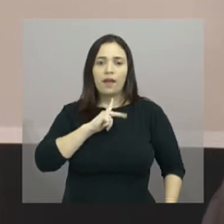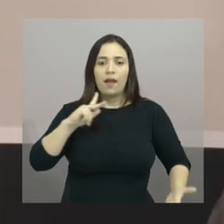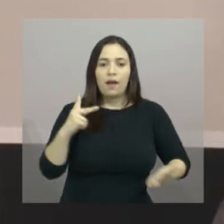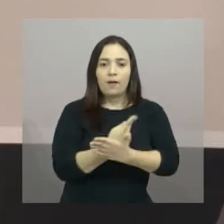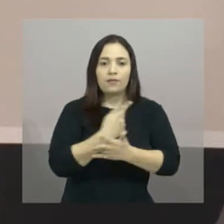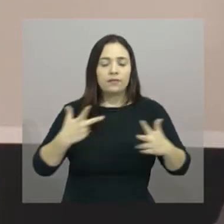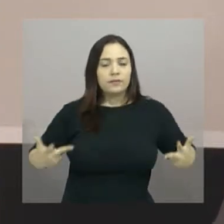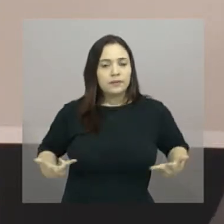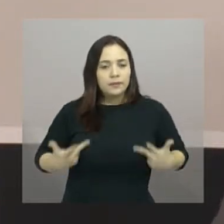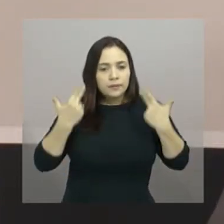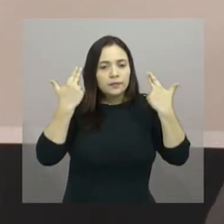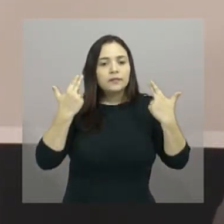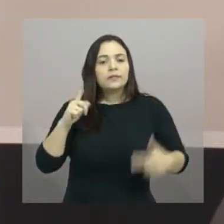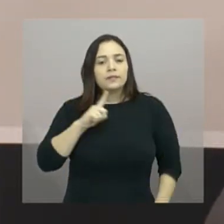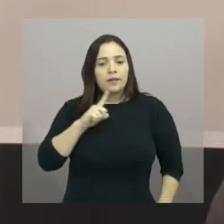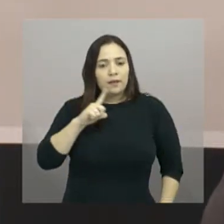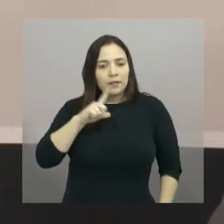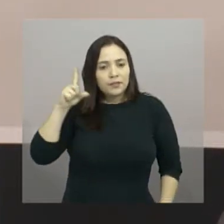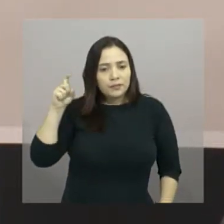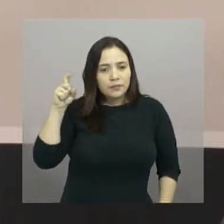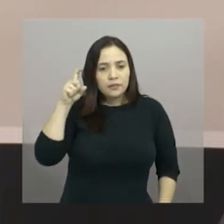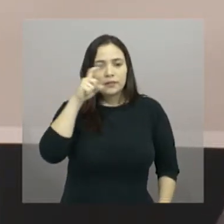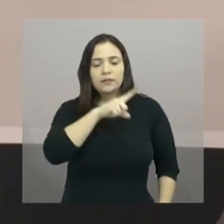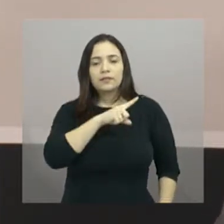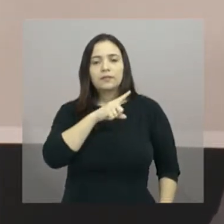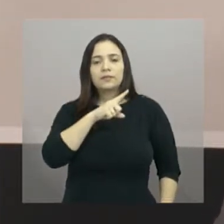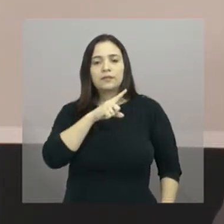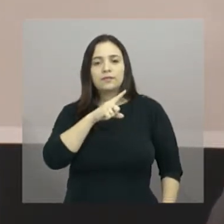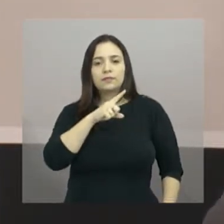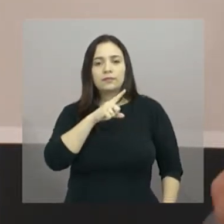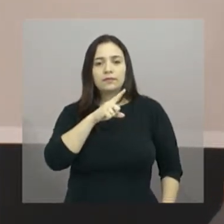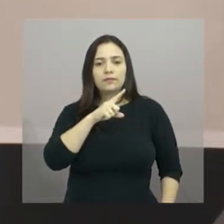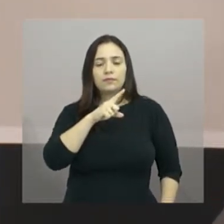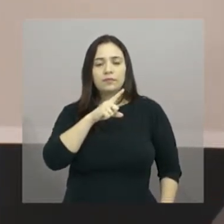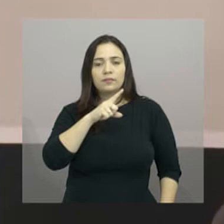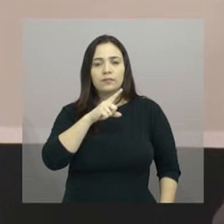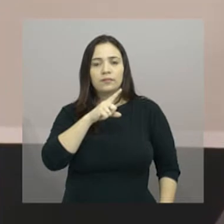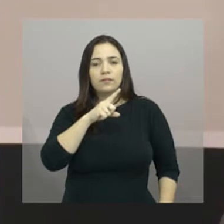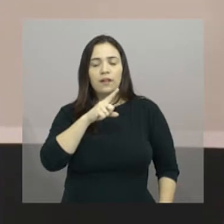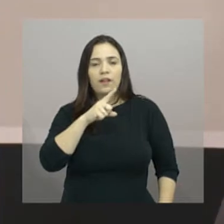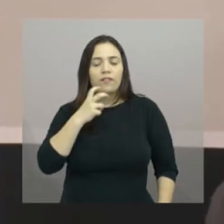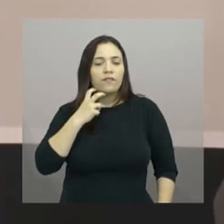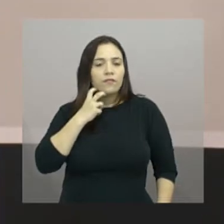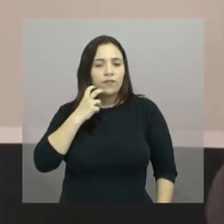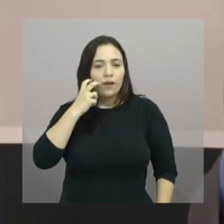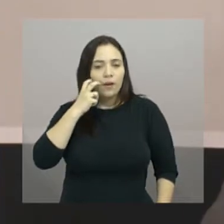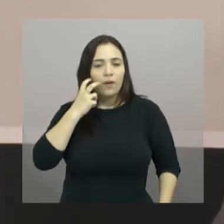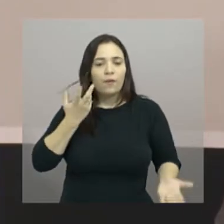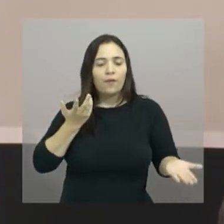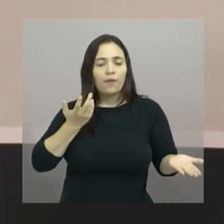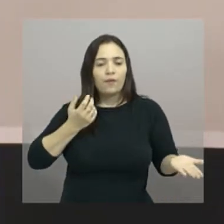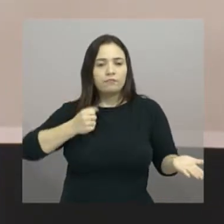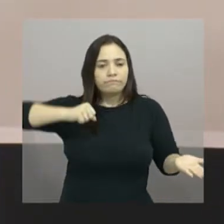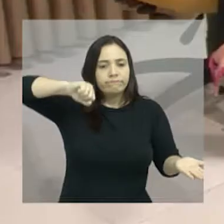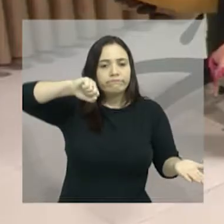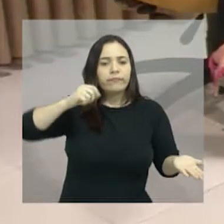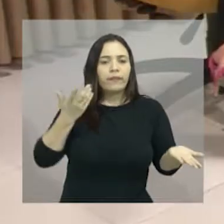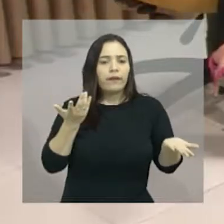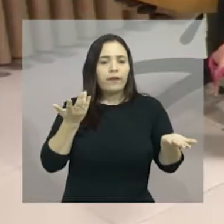com dificuldades de mobilidade, dificuldade física. Sim. De abrir, de levantar o braço, enfim. Tirar o cabelo, colocar o